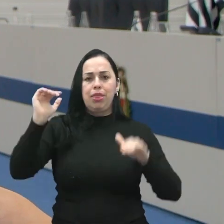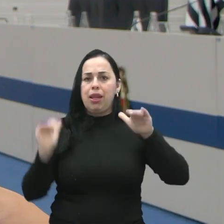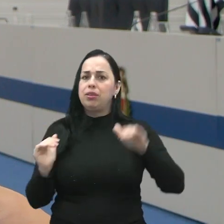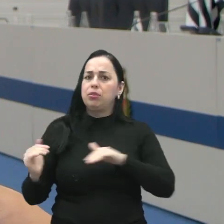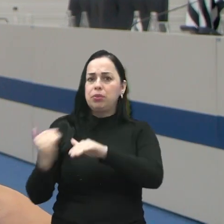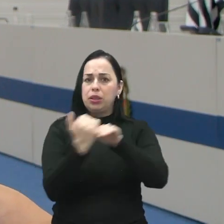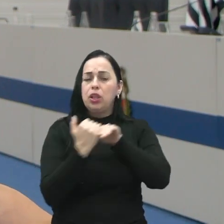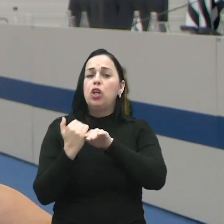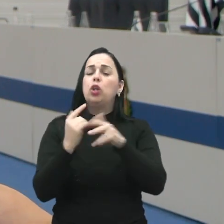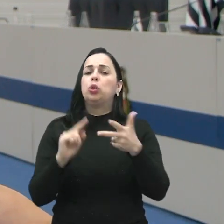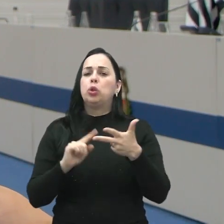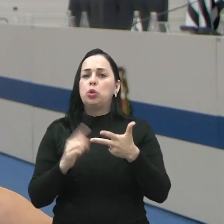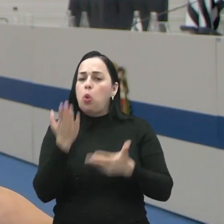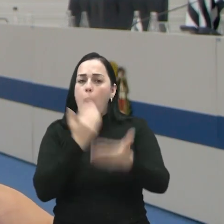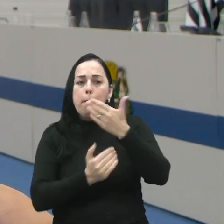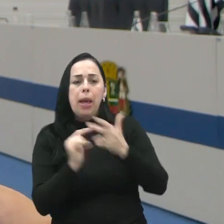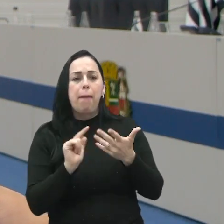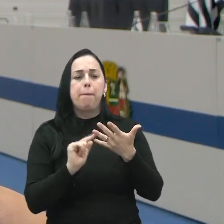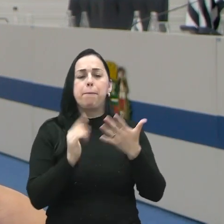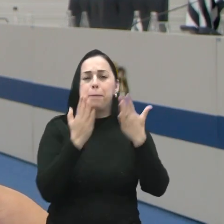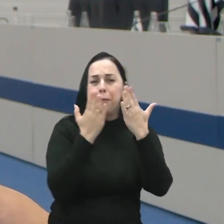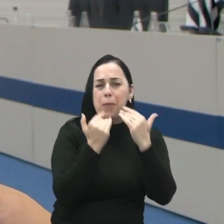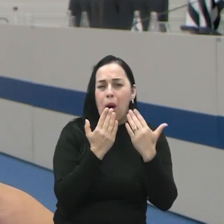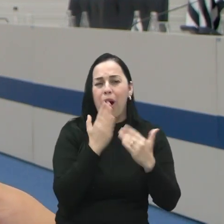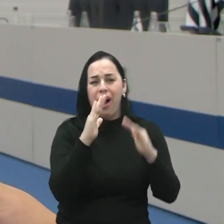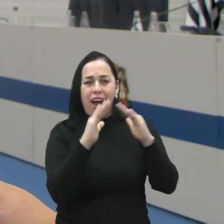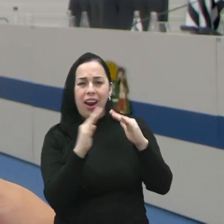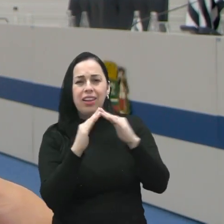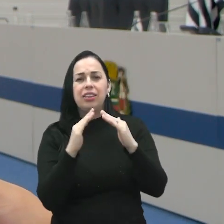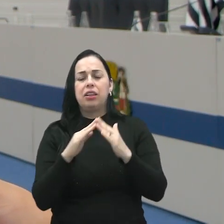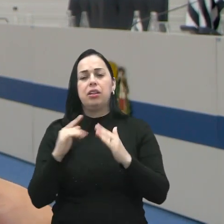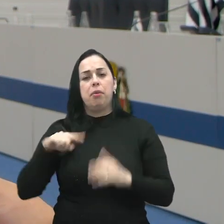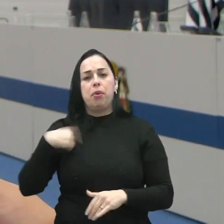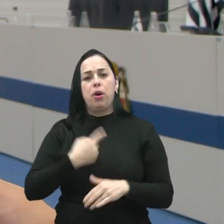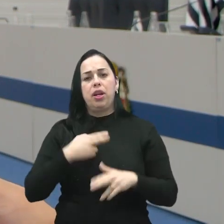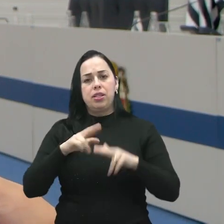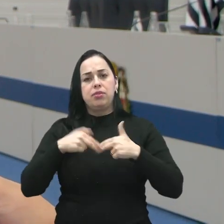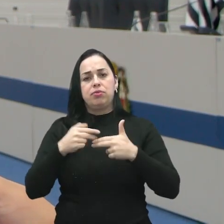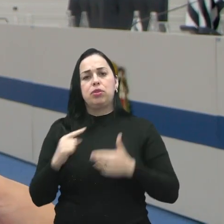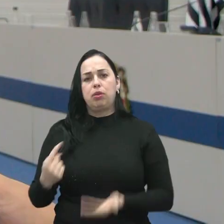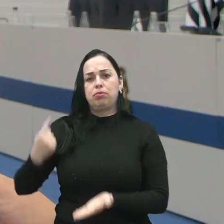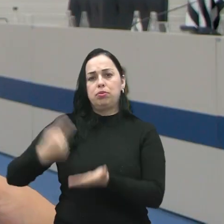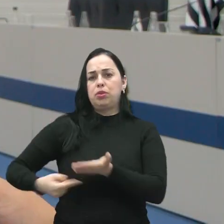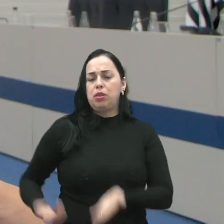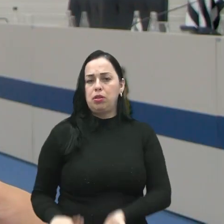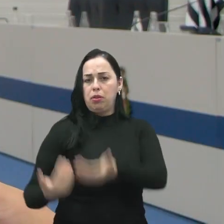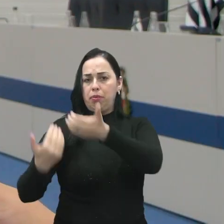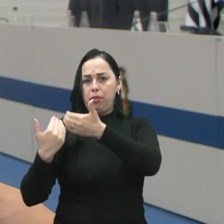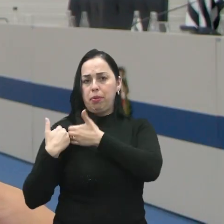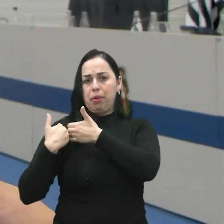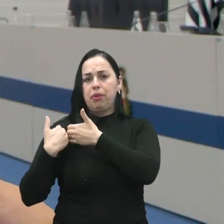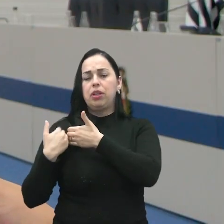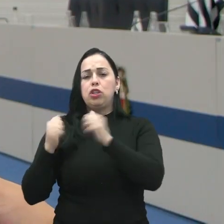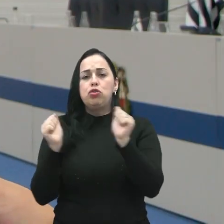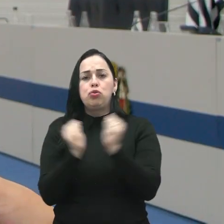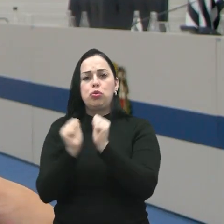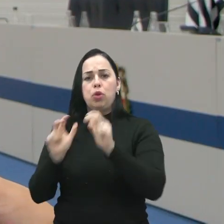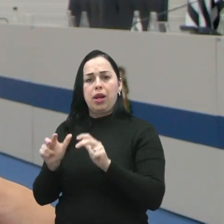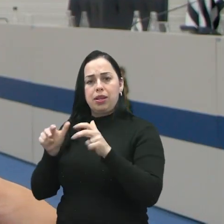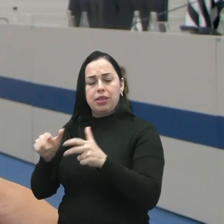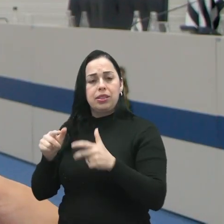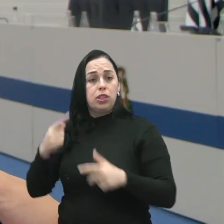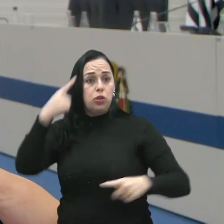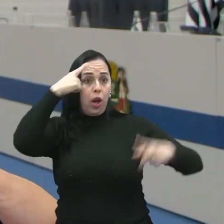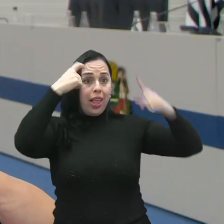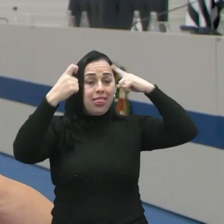todos tenham onde morar. Então são compromissos que, como advogado, a gente pode estar levando junto com o poder público, são ideias